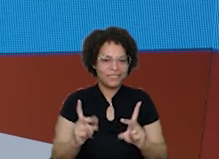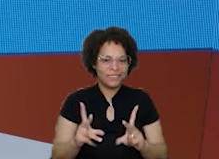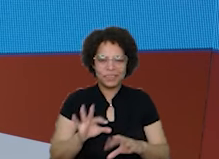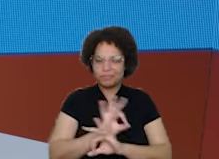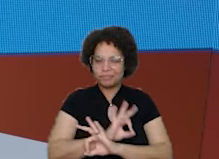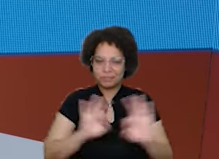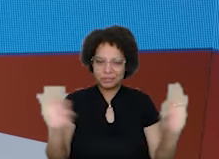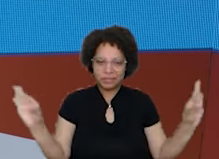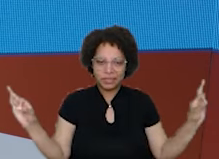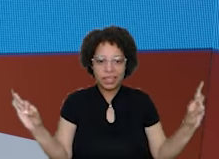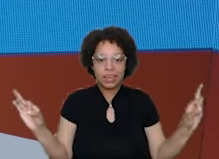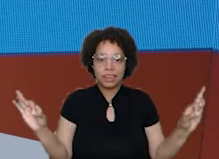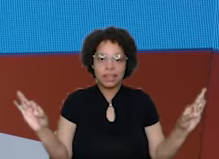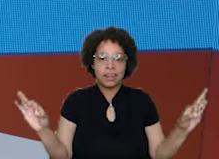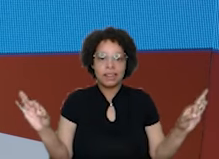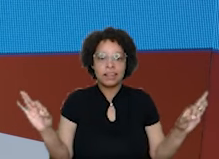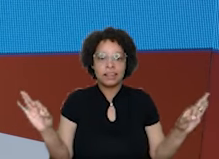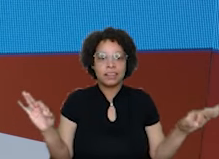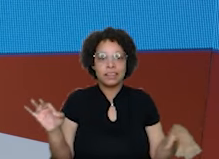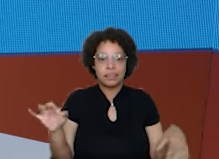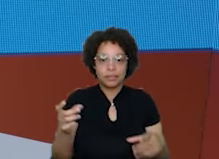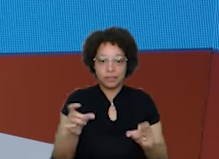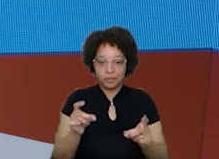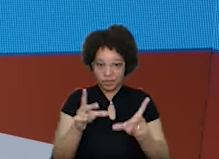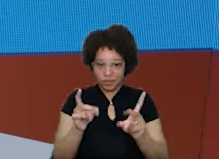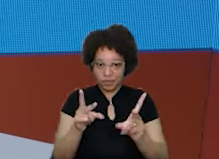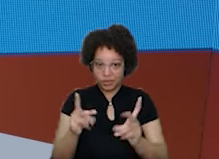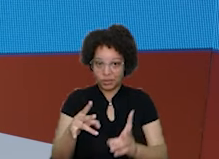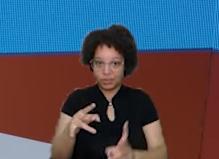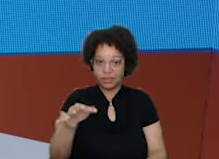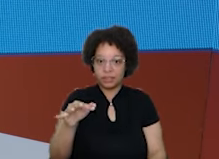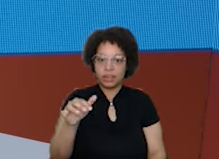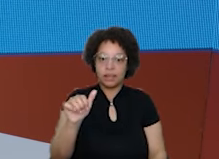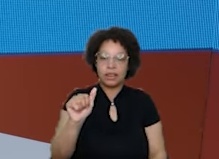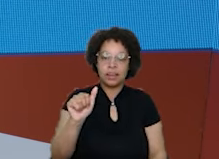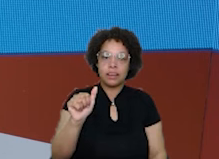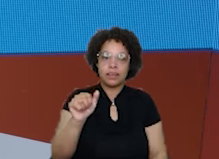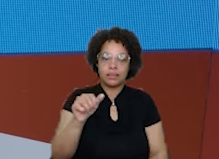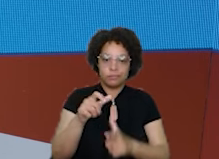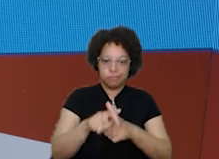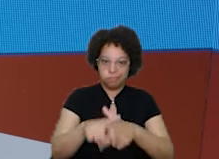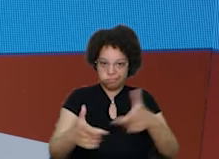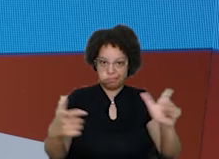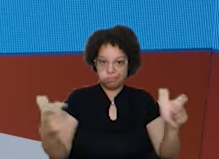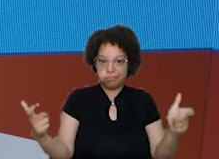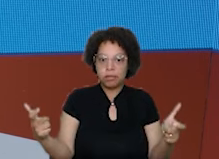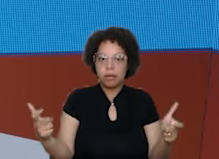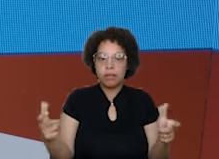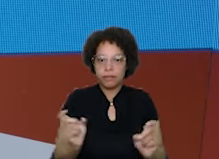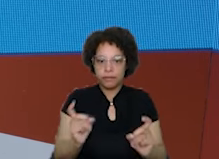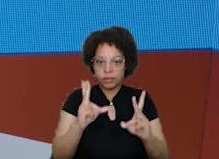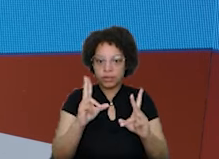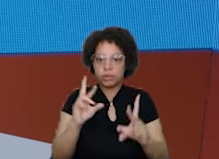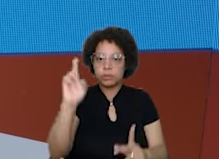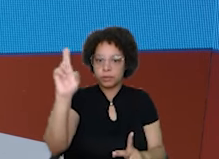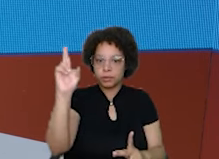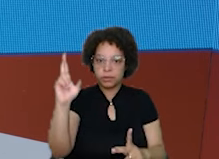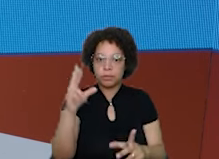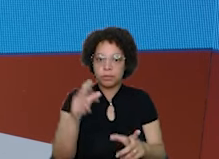veio do negócio ela era vendedora de de atacado né ela vendia representava uma marca